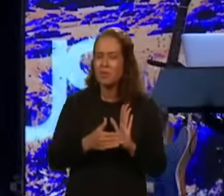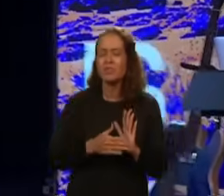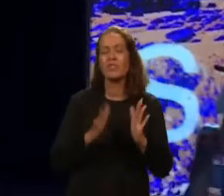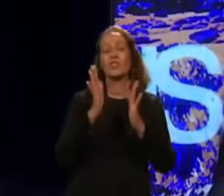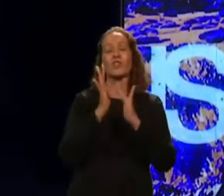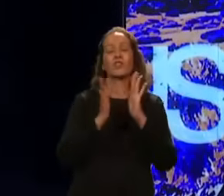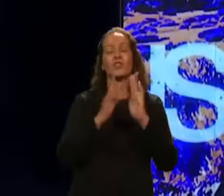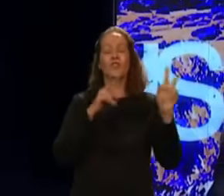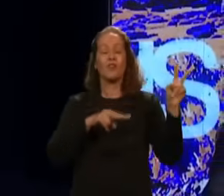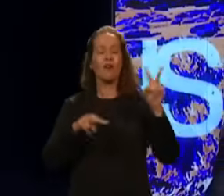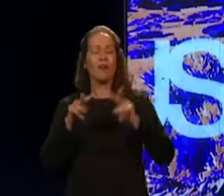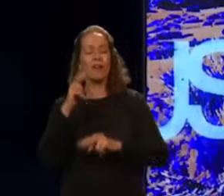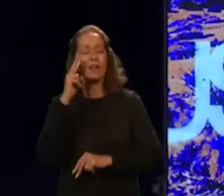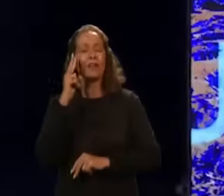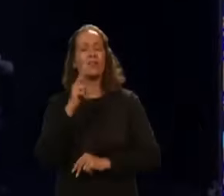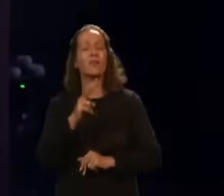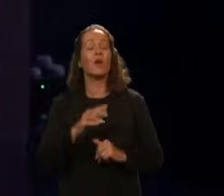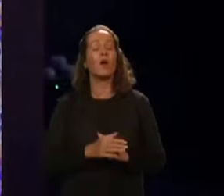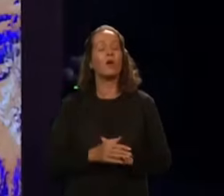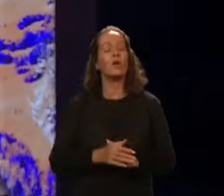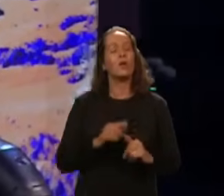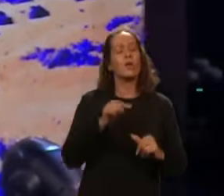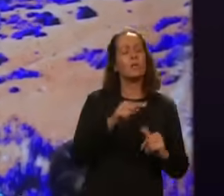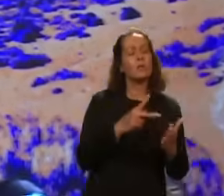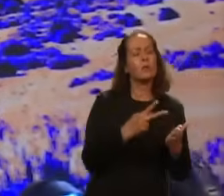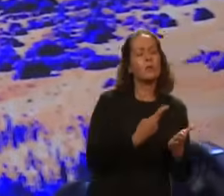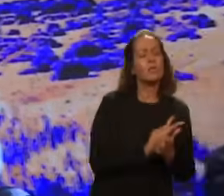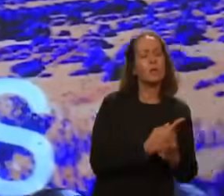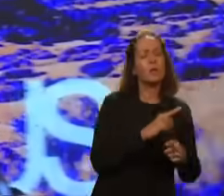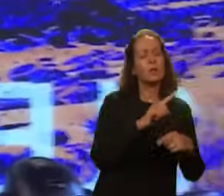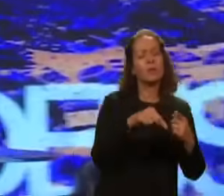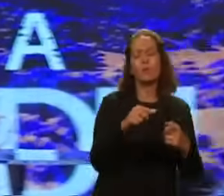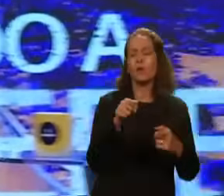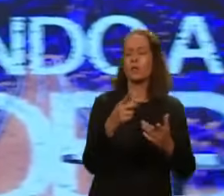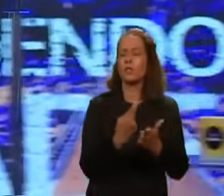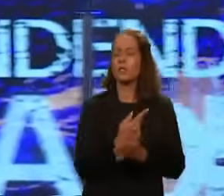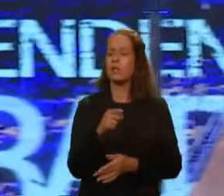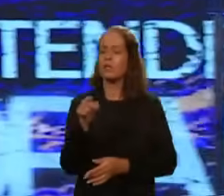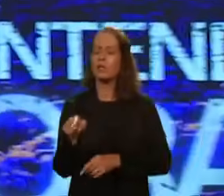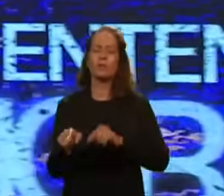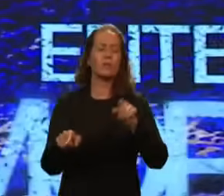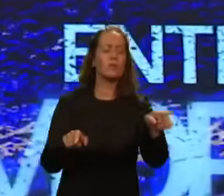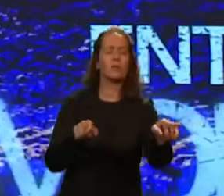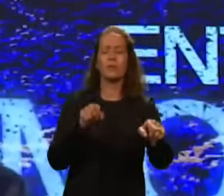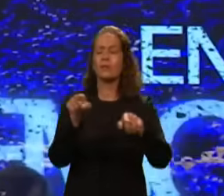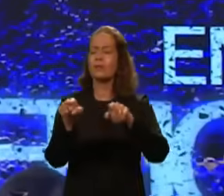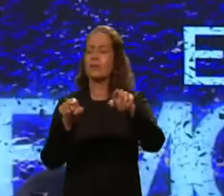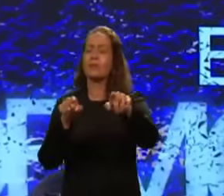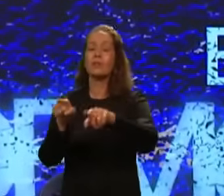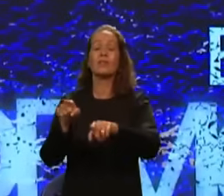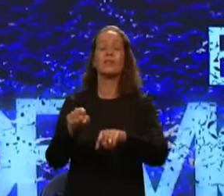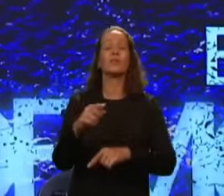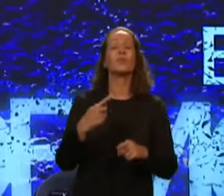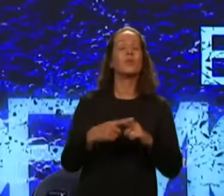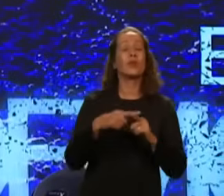olhar e falar assim: eu estou fazendo isso porque vai gerar isso, que vai dar isso, que vai, e que vai dar com essa consequência aqui lá na frente